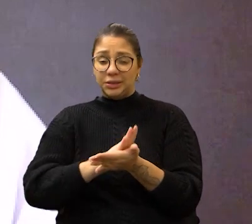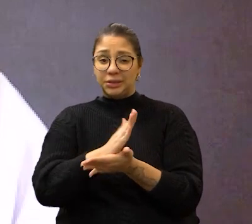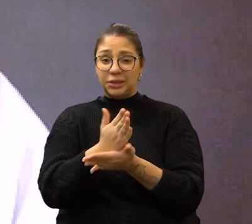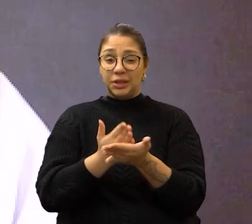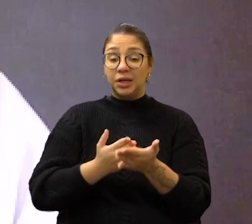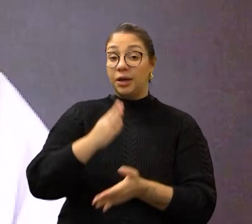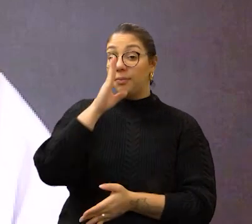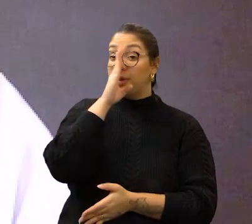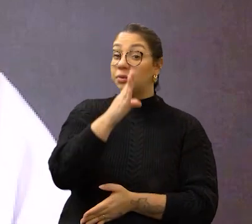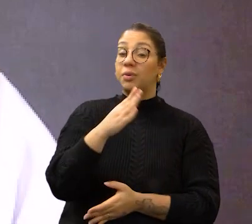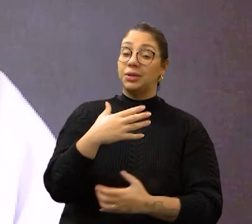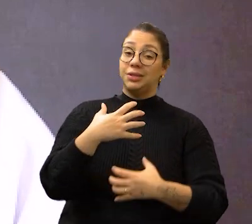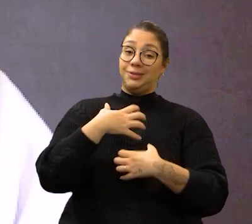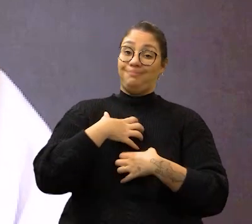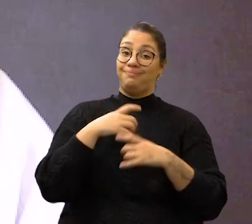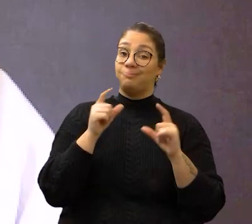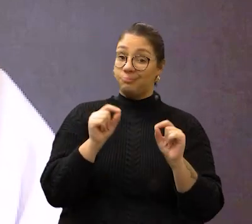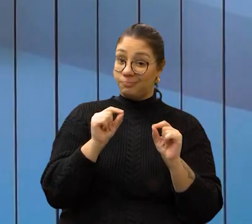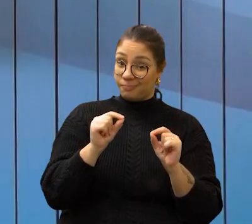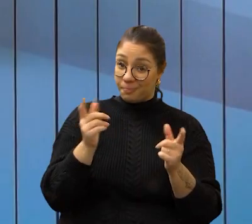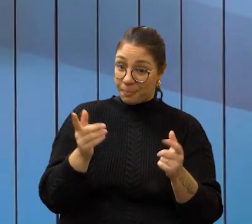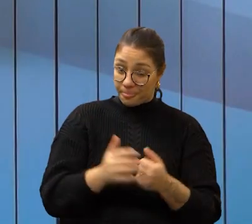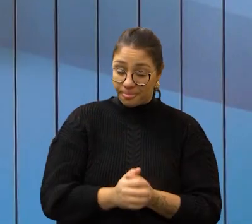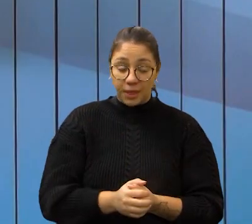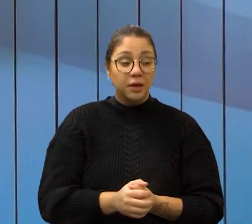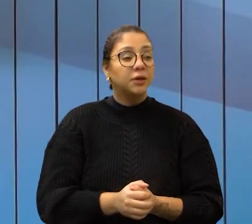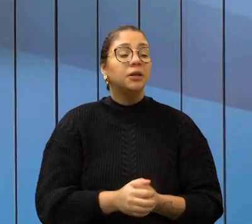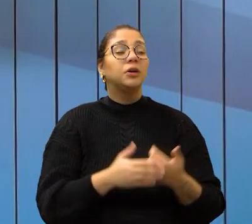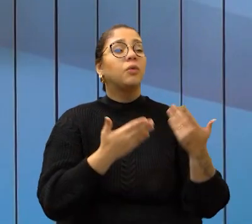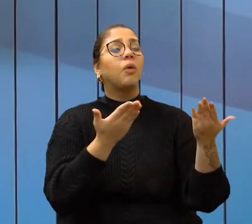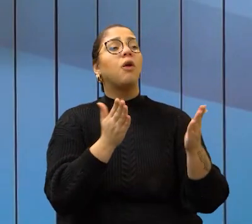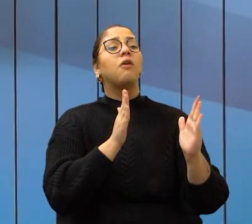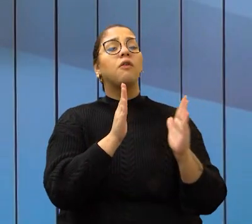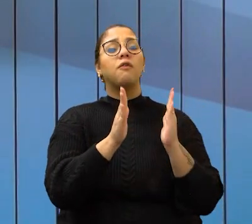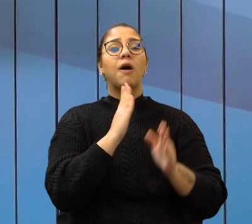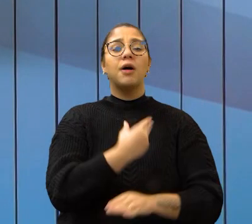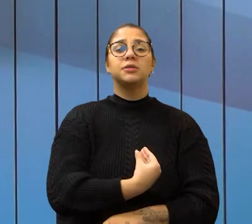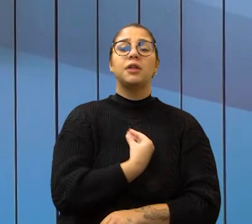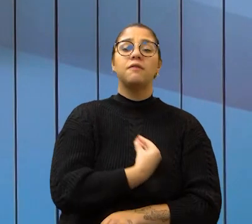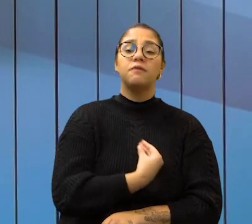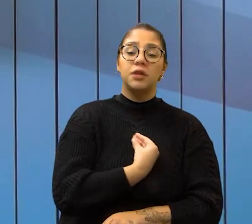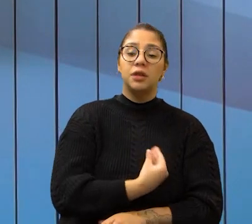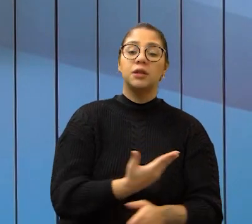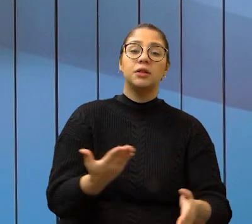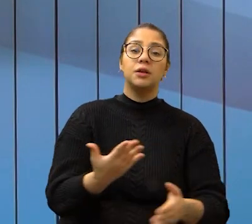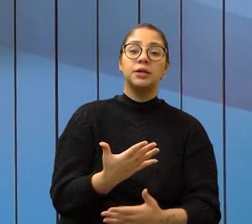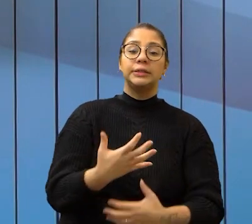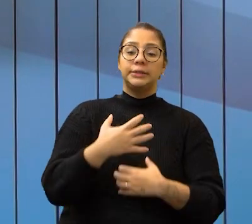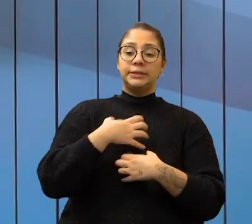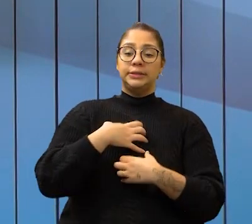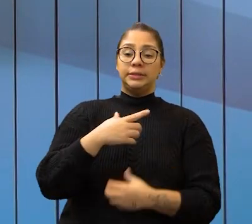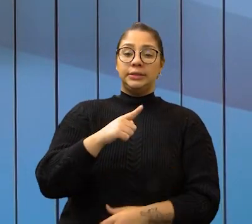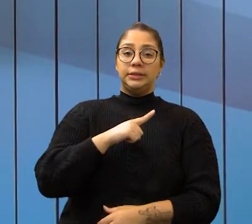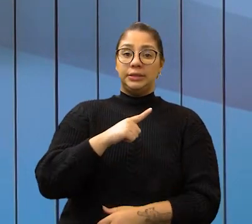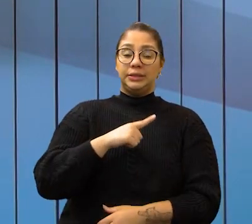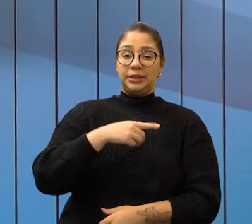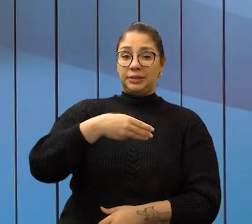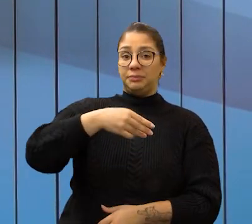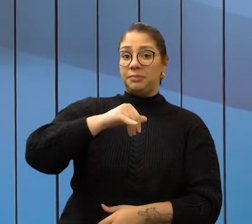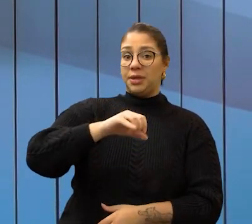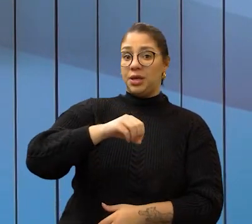pelos sintomas que estão associados. Doutor, em que fase da vida os sintomas do mioma são